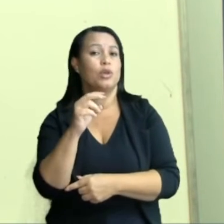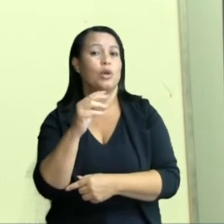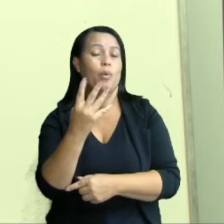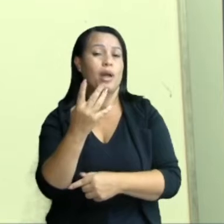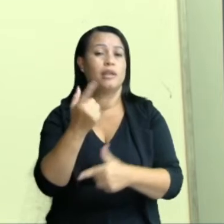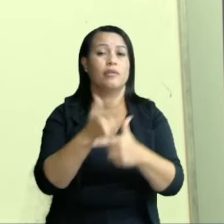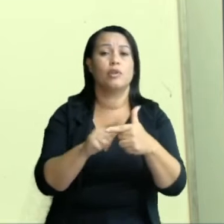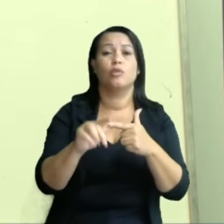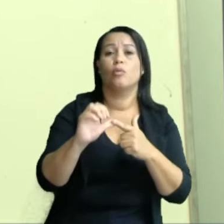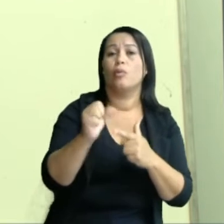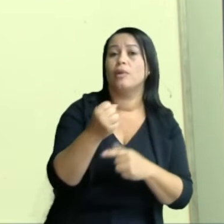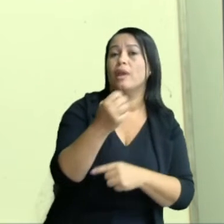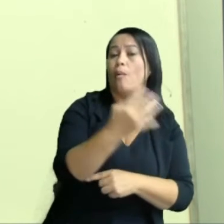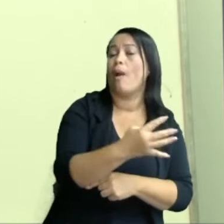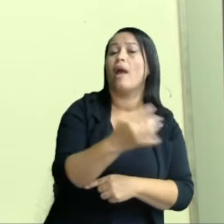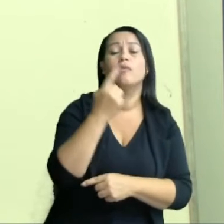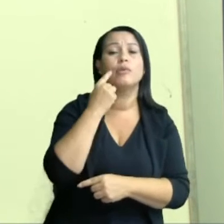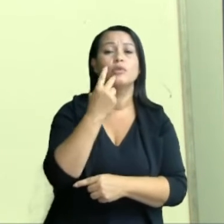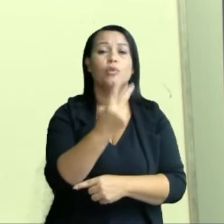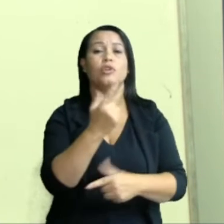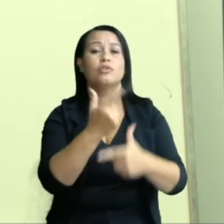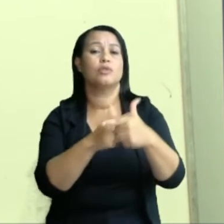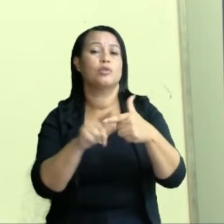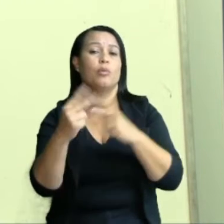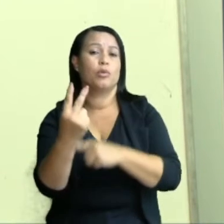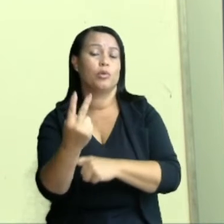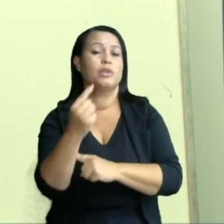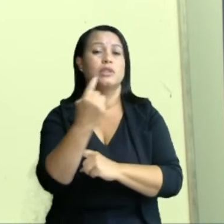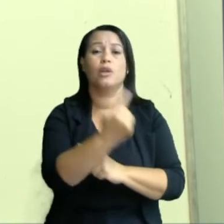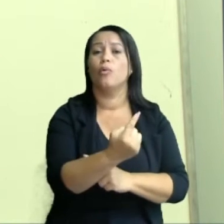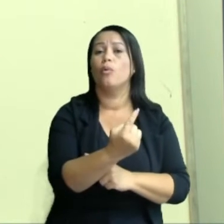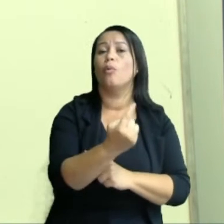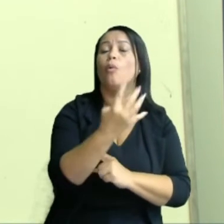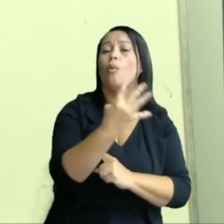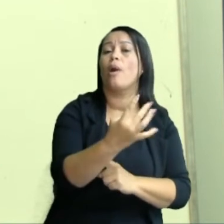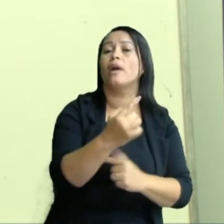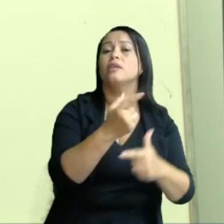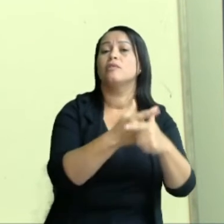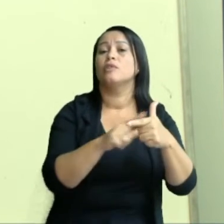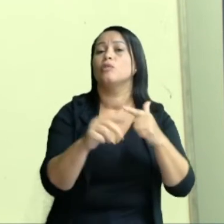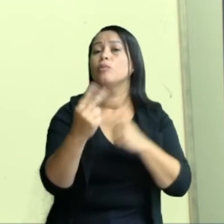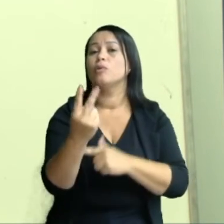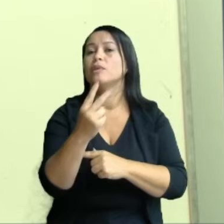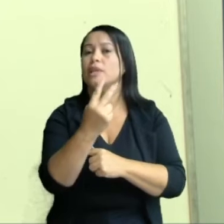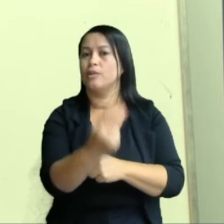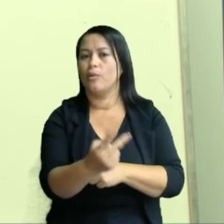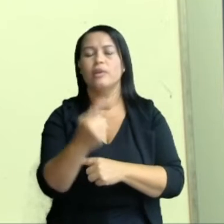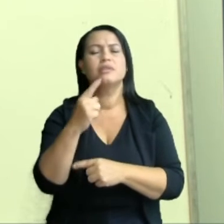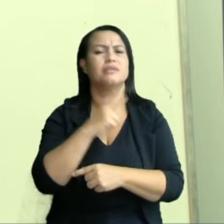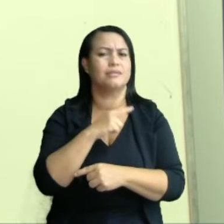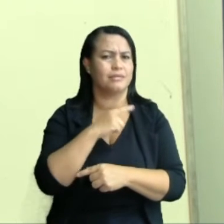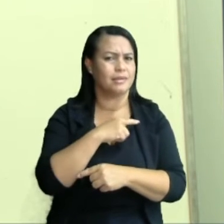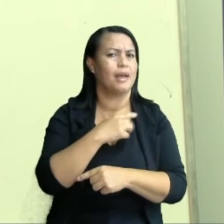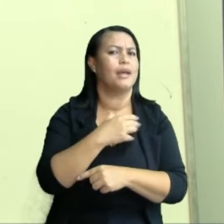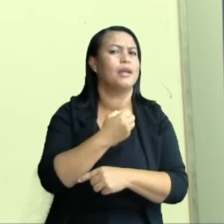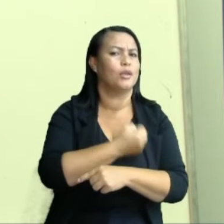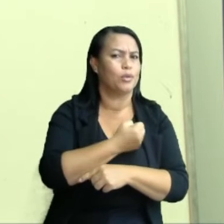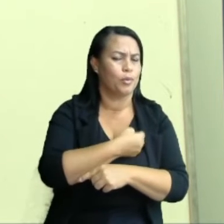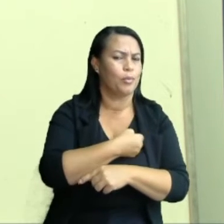Por 2. 2 dividido por 2 é 1. 4 dividido por 2 é 2. Ainda tem número